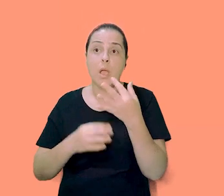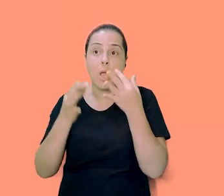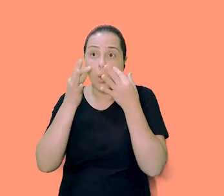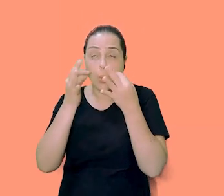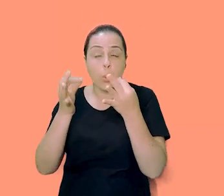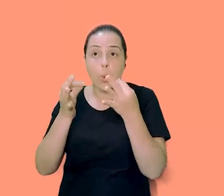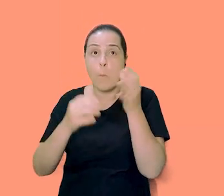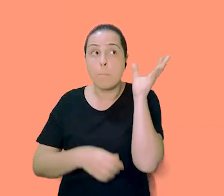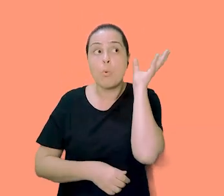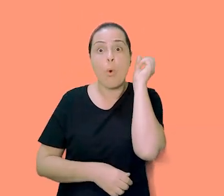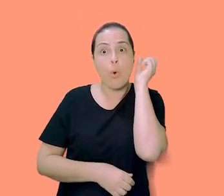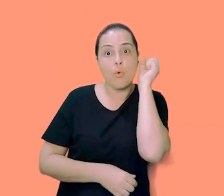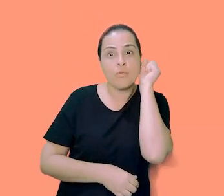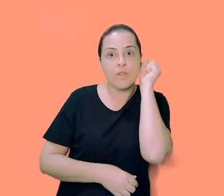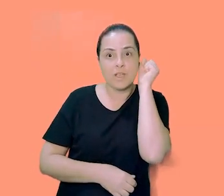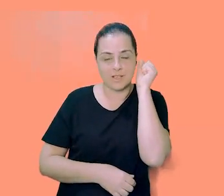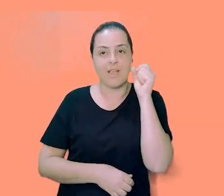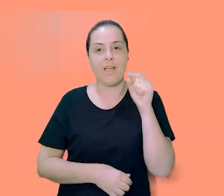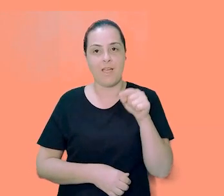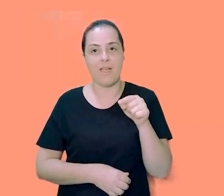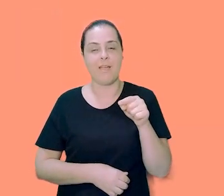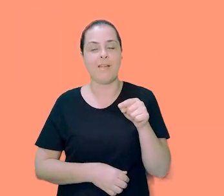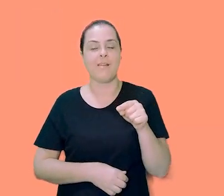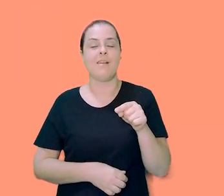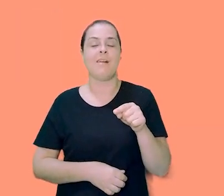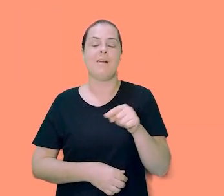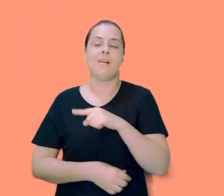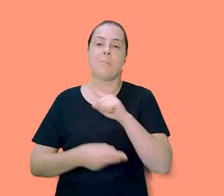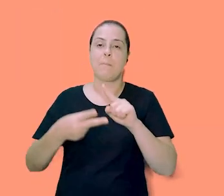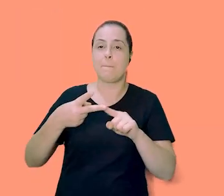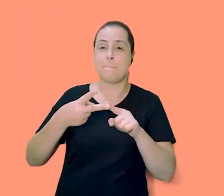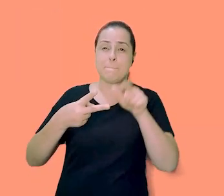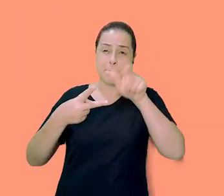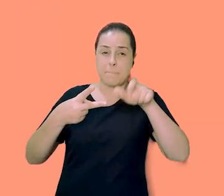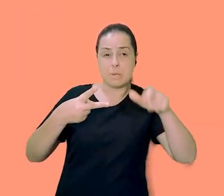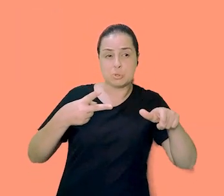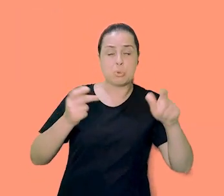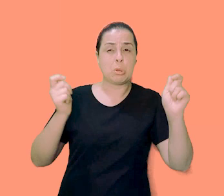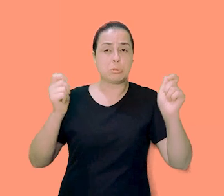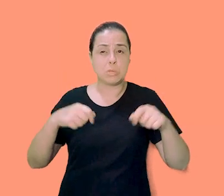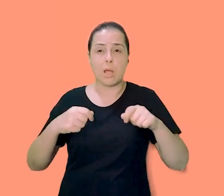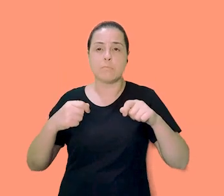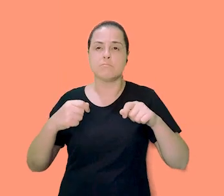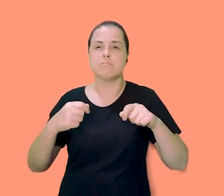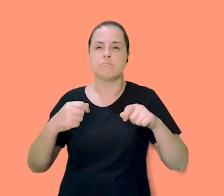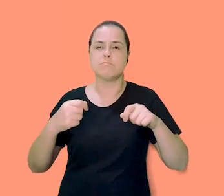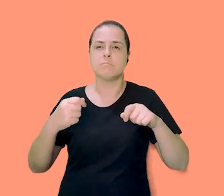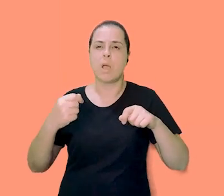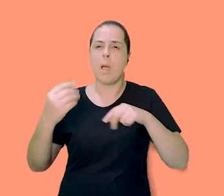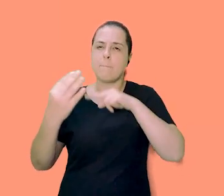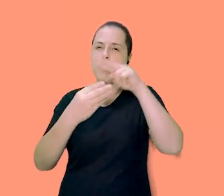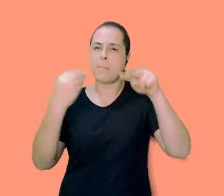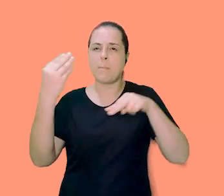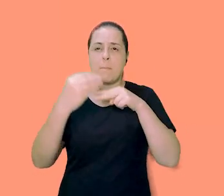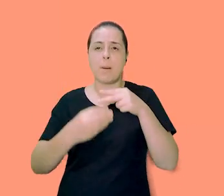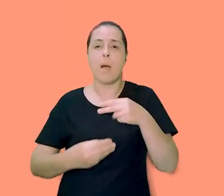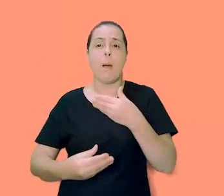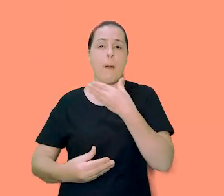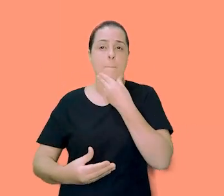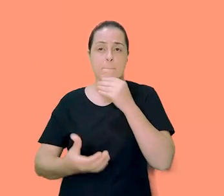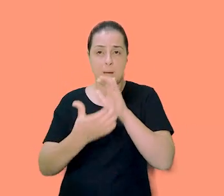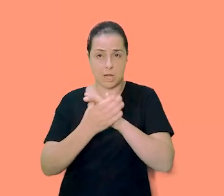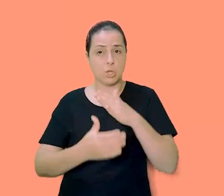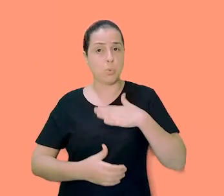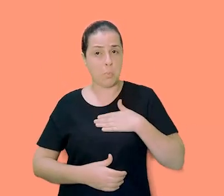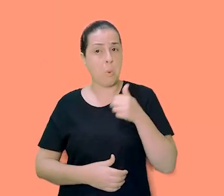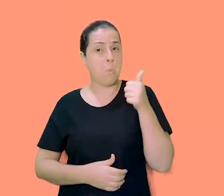a ouvir, que é o córtex auditivo. Tem gente que consegue manter a leitura labial, meu marido é ouvinte, ele faz uma leitura labial muito boa.